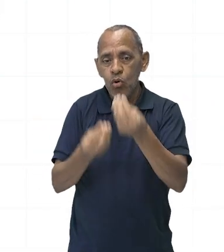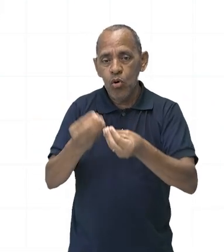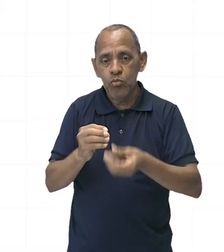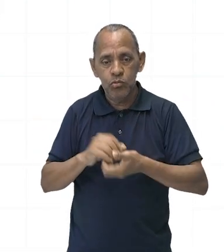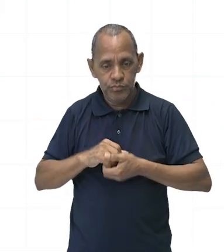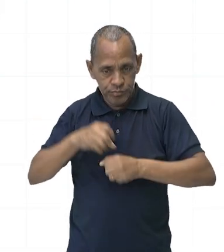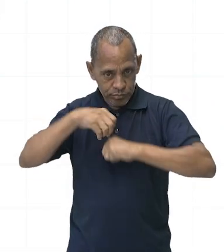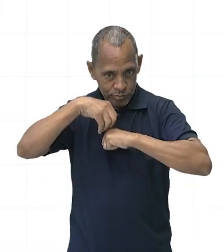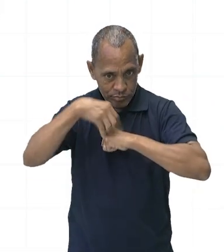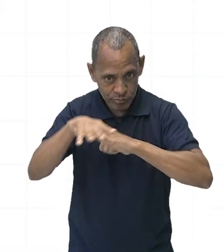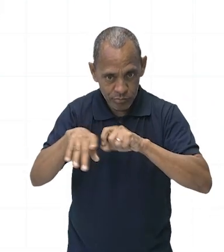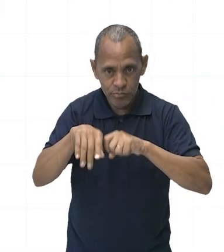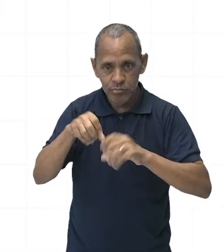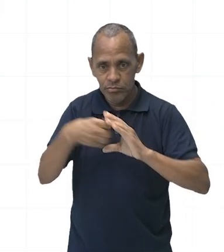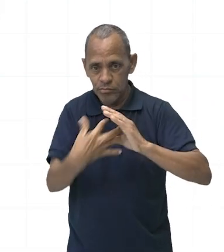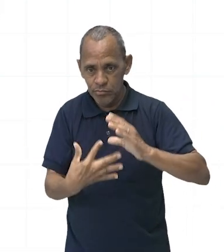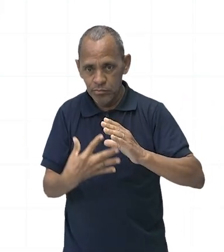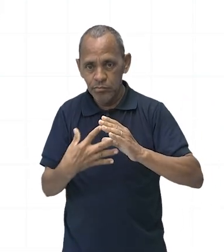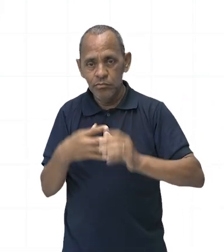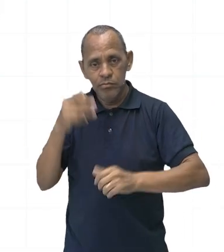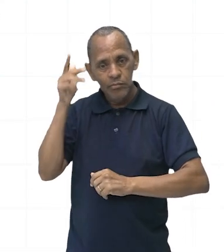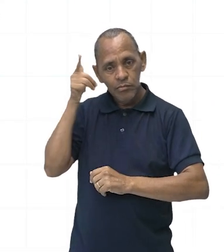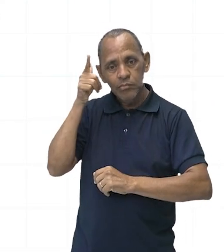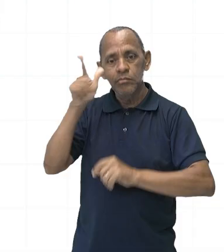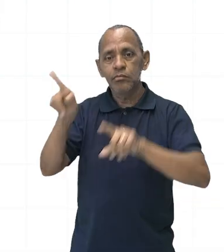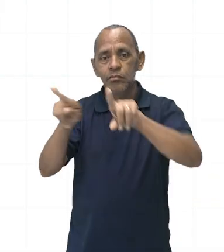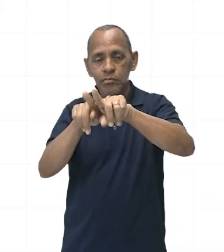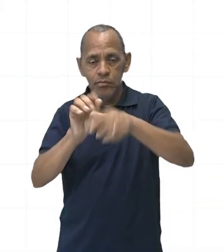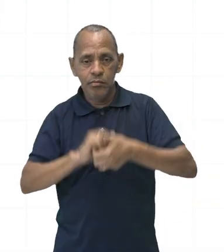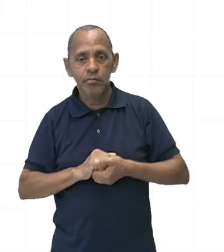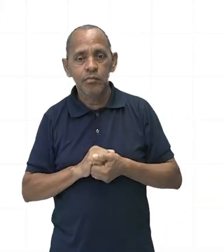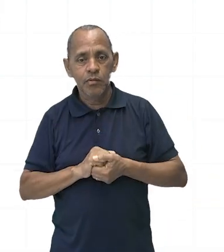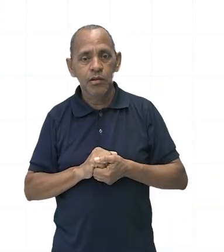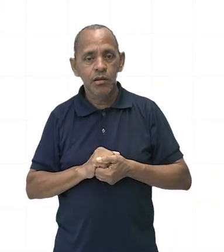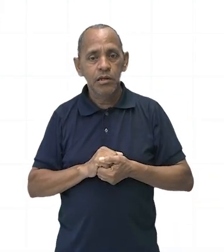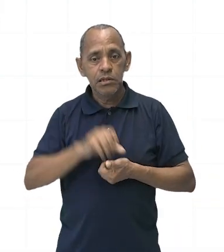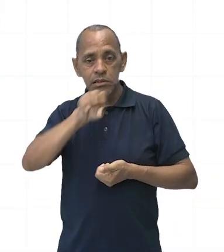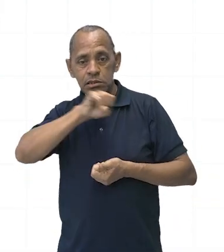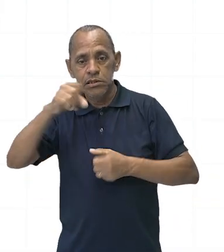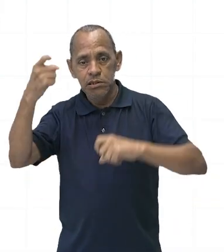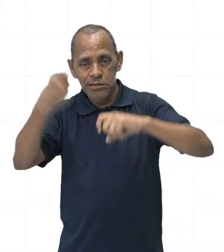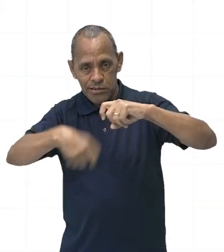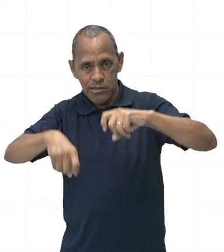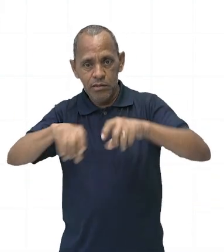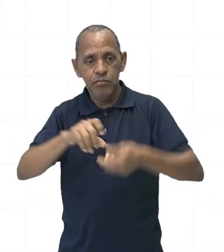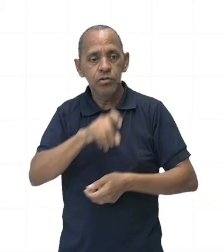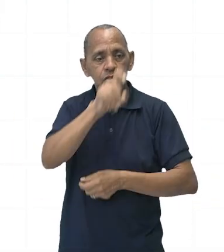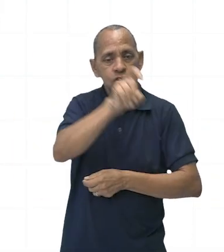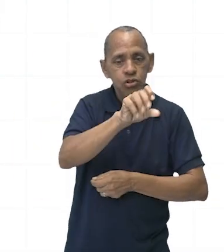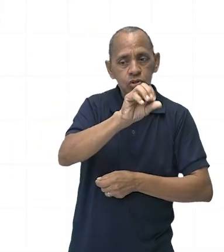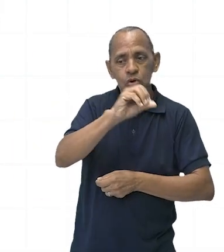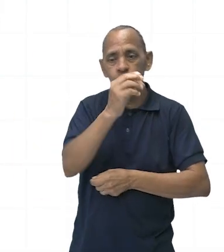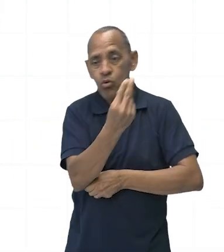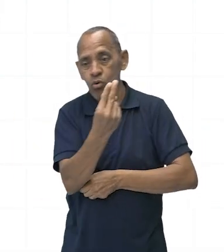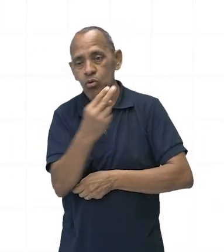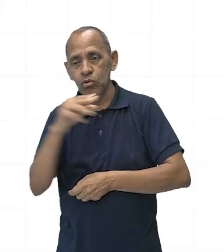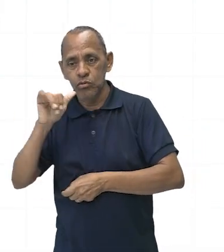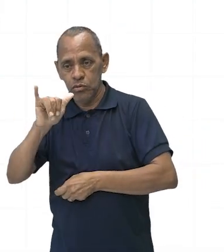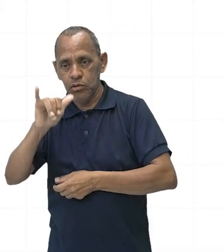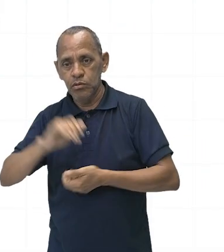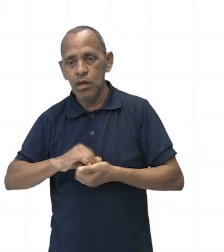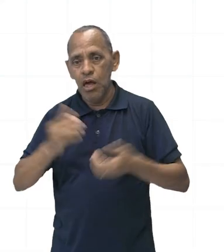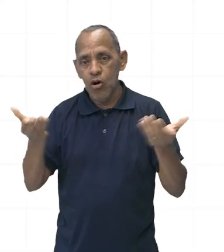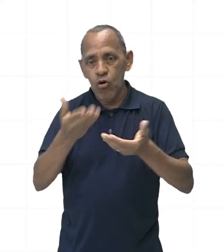transmissão de uma característica quando ela ocorre em um gene que está em um cromossomo sexual, no caso, como o X ou o